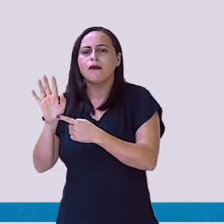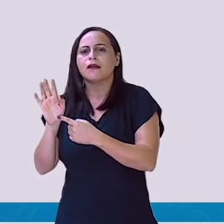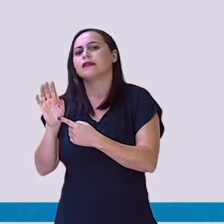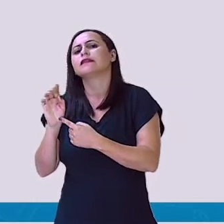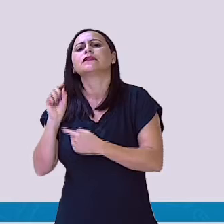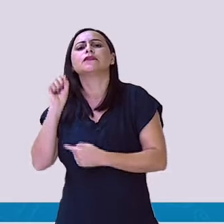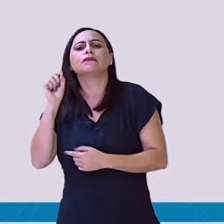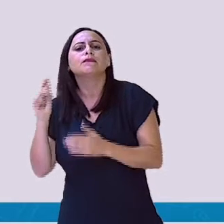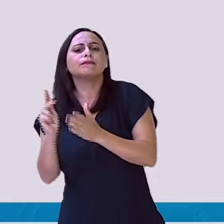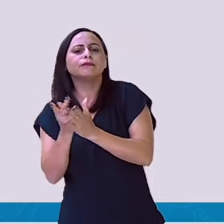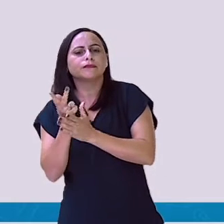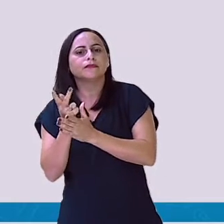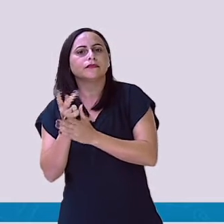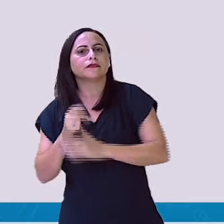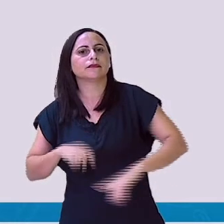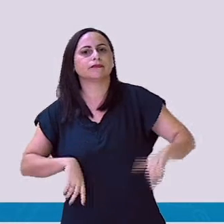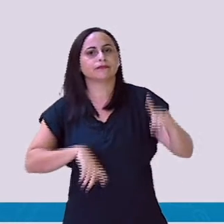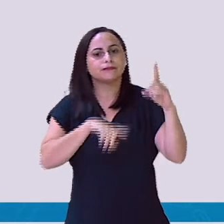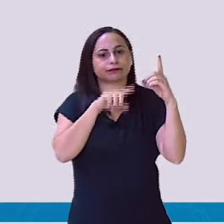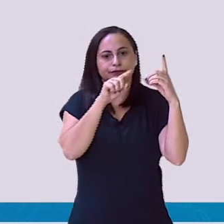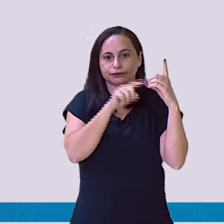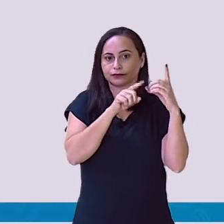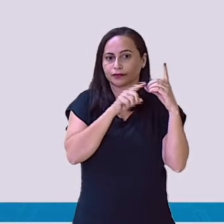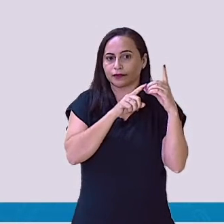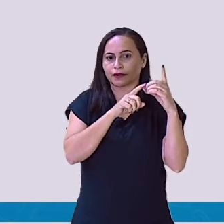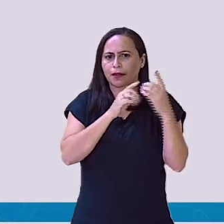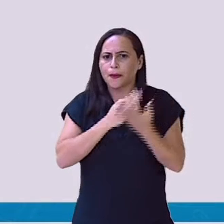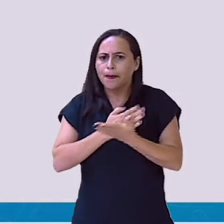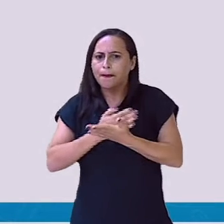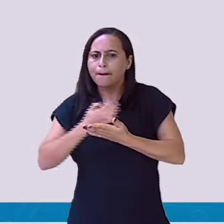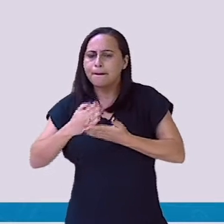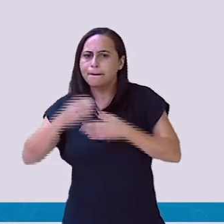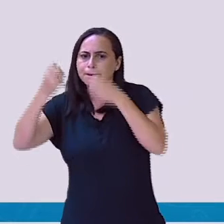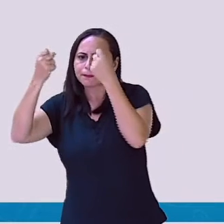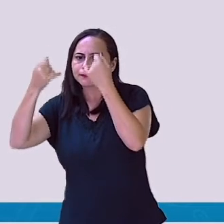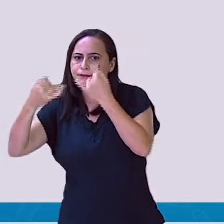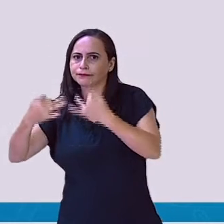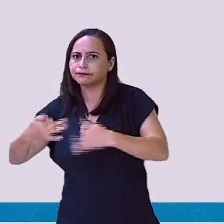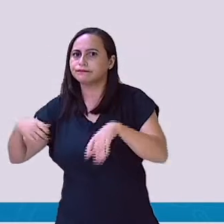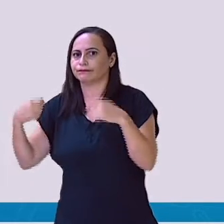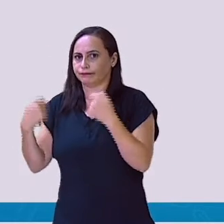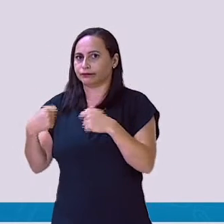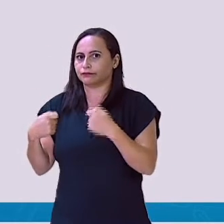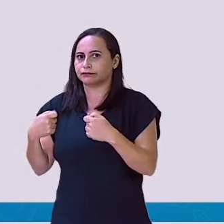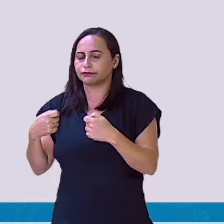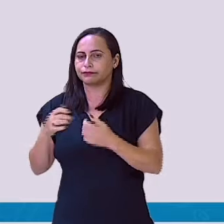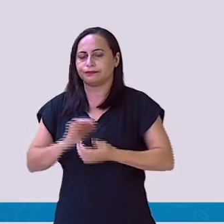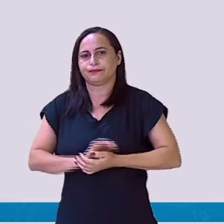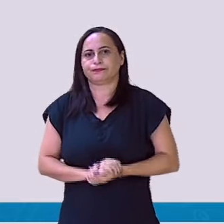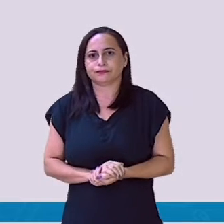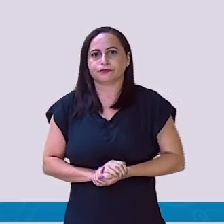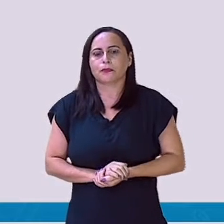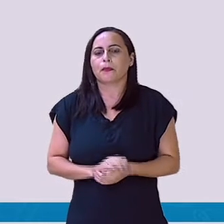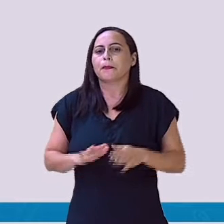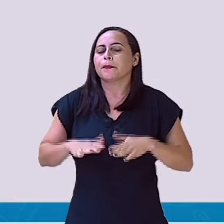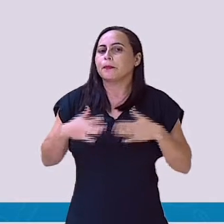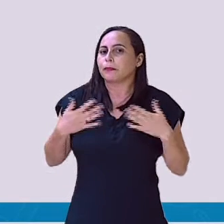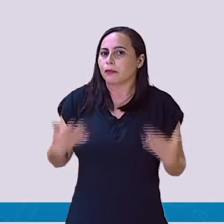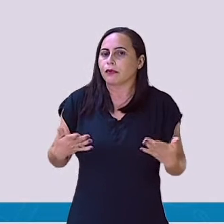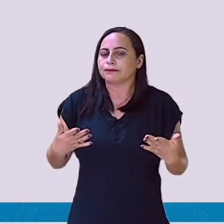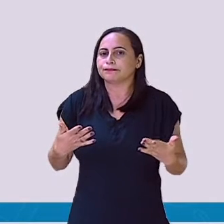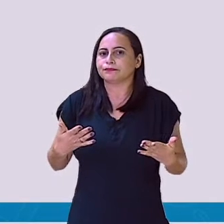explicação necessária. Nós sabemos que nós usamos o travessão